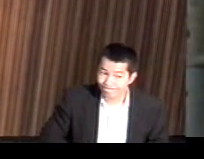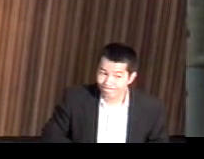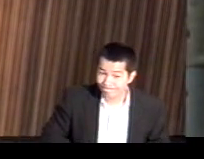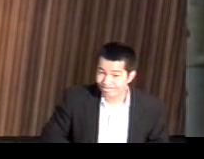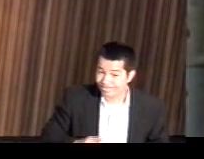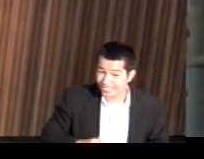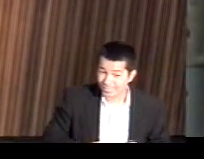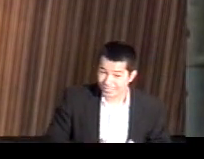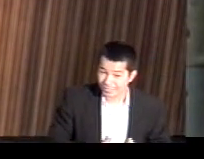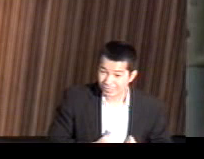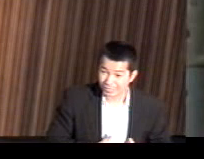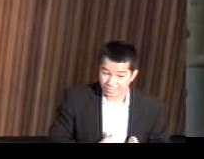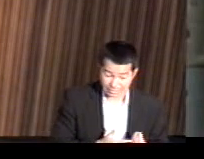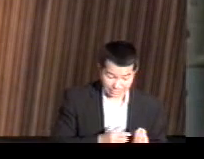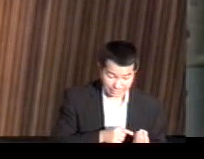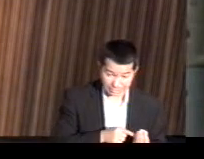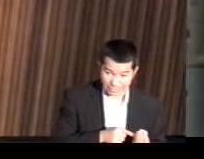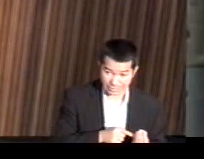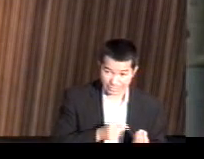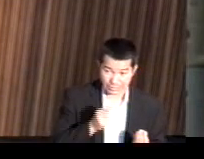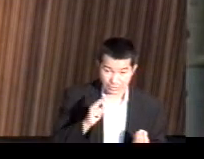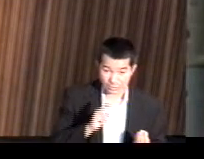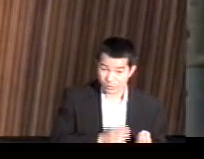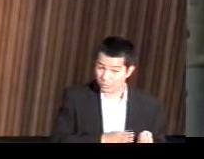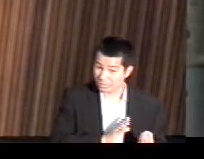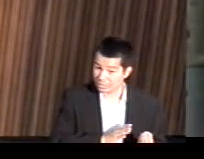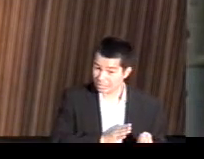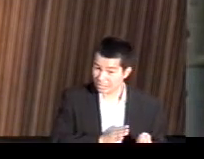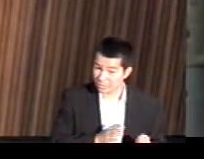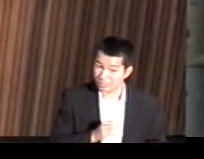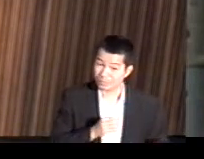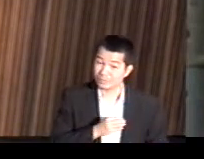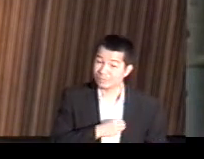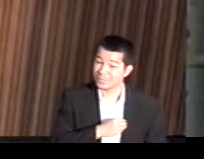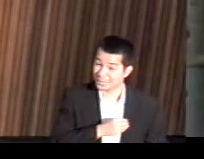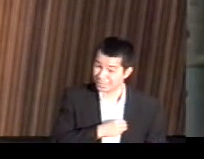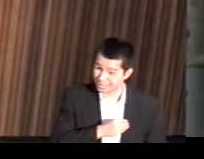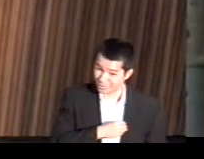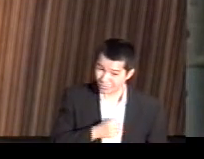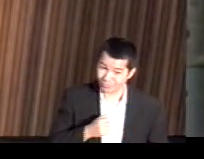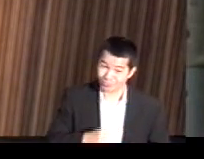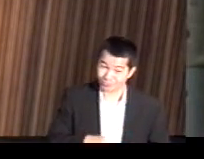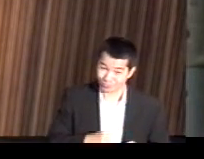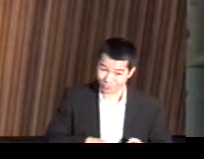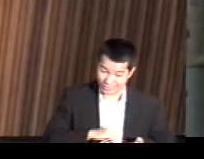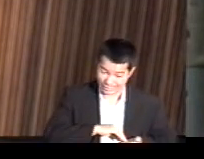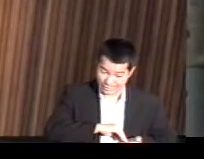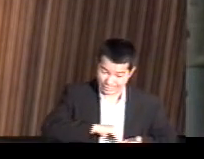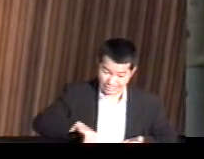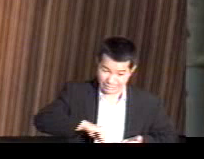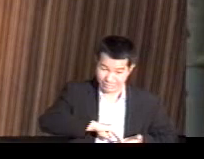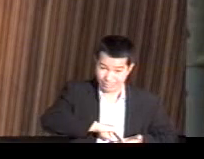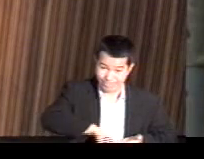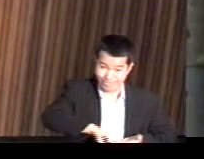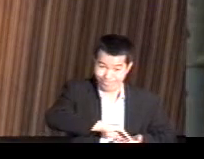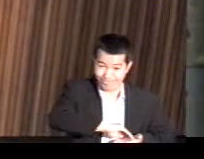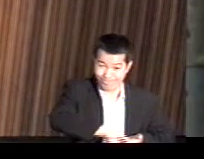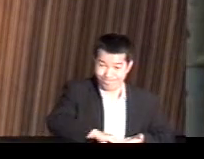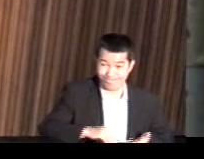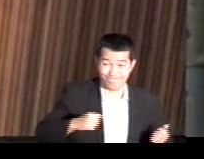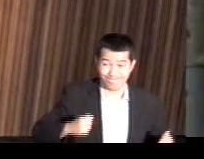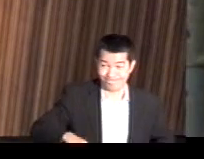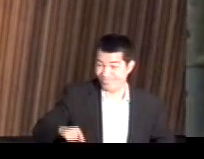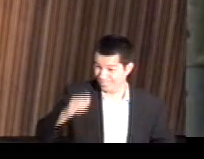na tua vida e no teu coração há muito tempo. E que vai precisar você entender quem é Ele. É Deus. Ele é Deus que